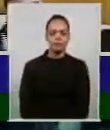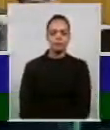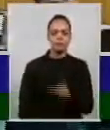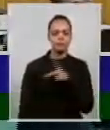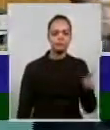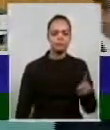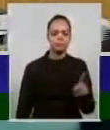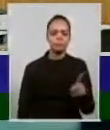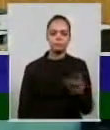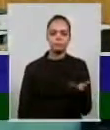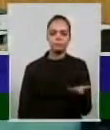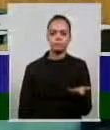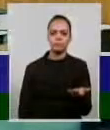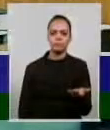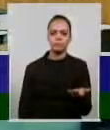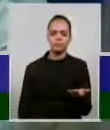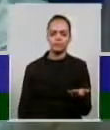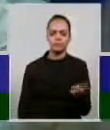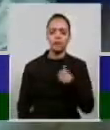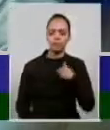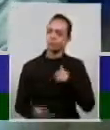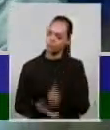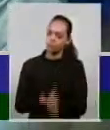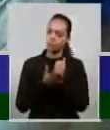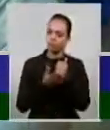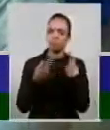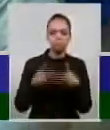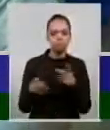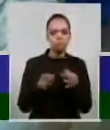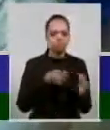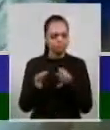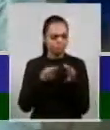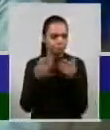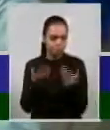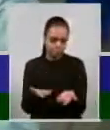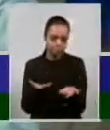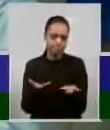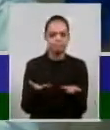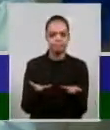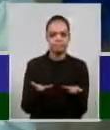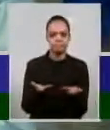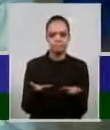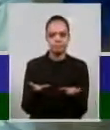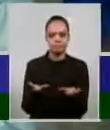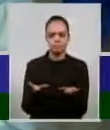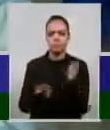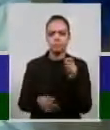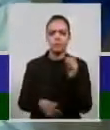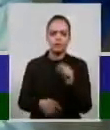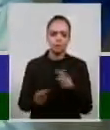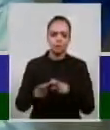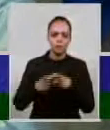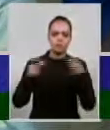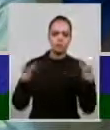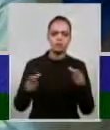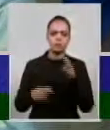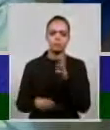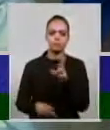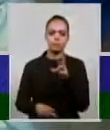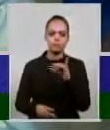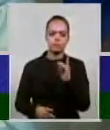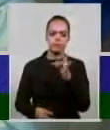Senhor presidente, eu sou favorável a esse projeto, né, da ampliação aí do